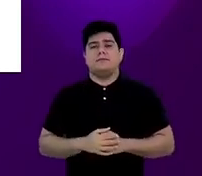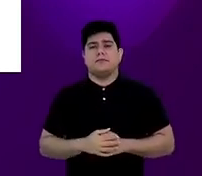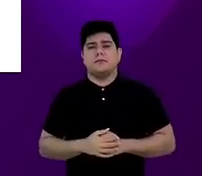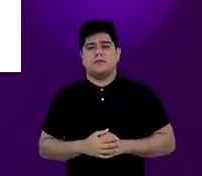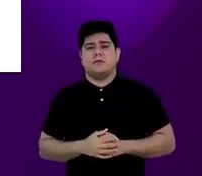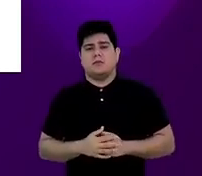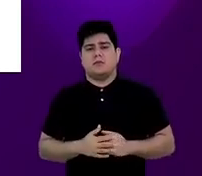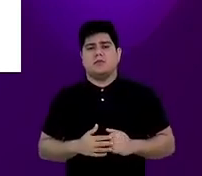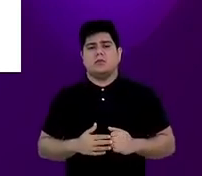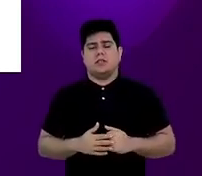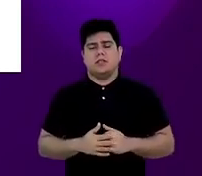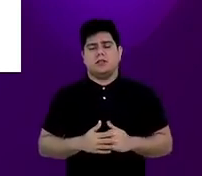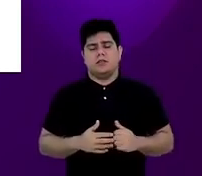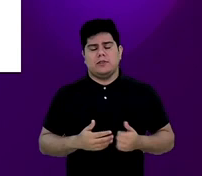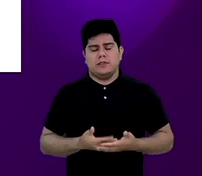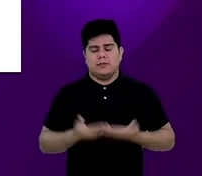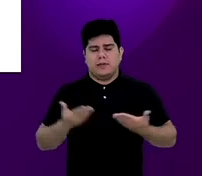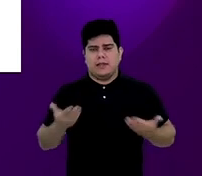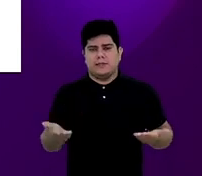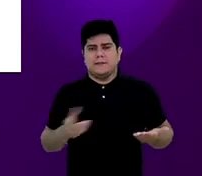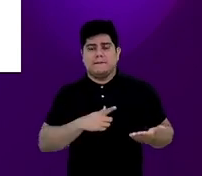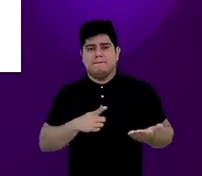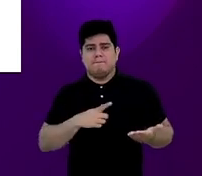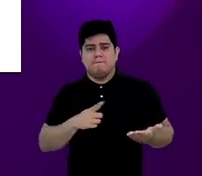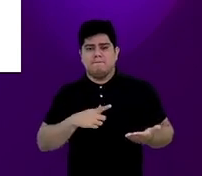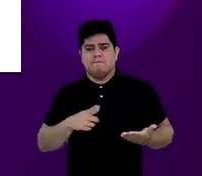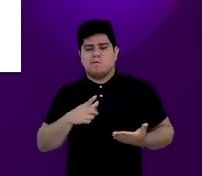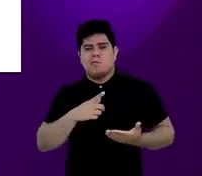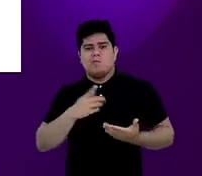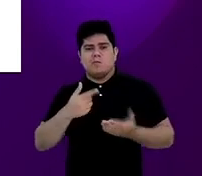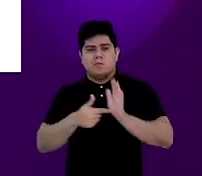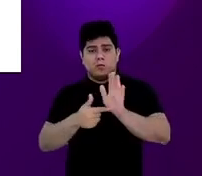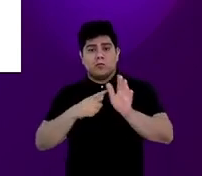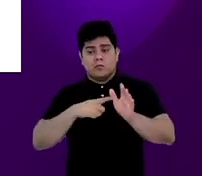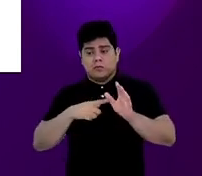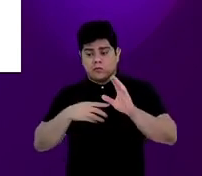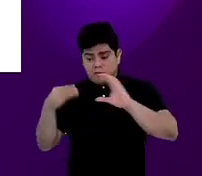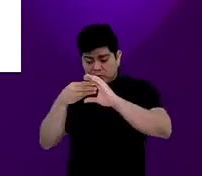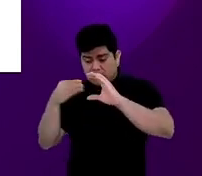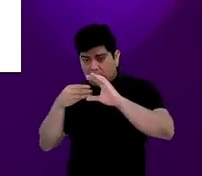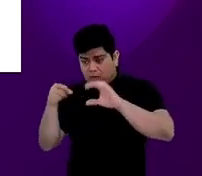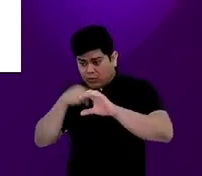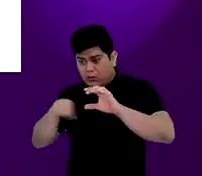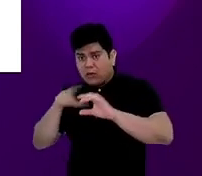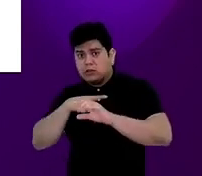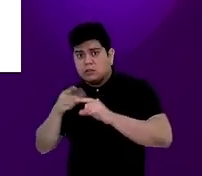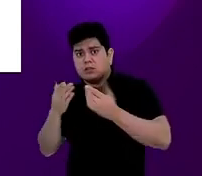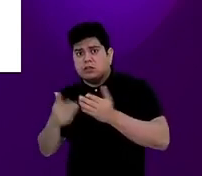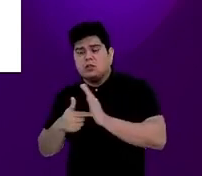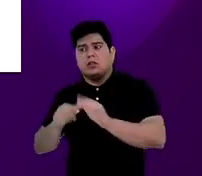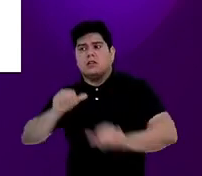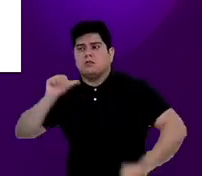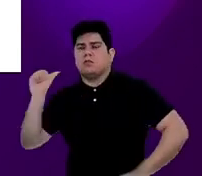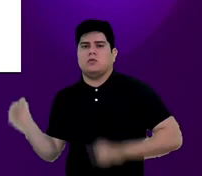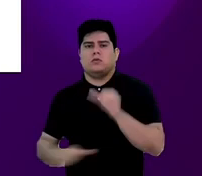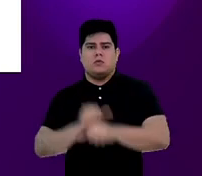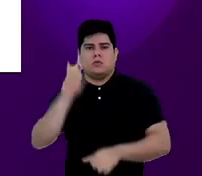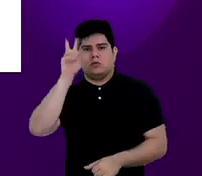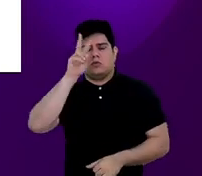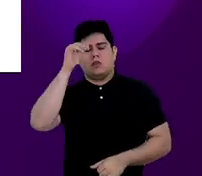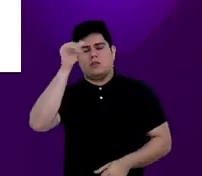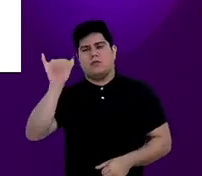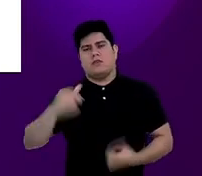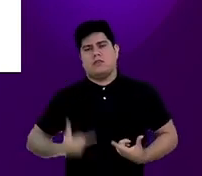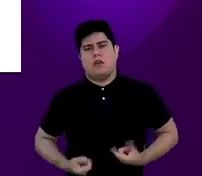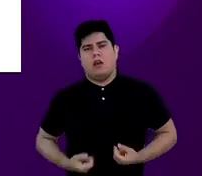de uma esfoliação do colo uterino, ele já conseguiu mostrar que existiam células neoplásicas e com isso ele mudou a história da prevenção do câncer de